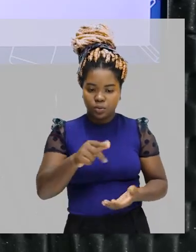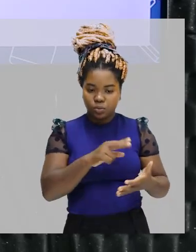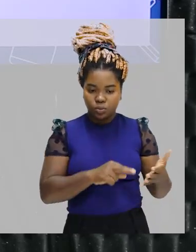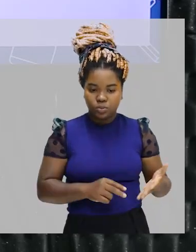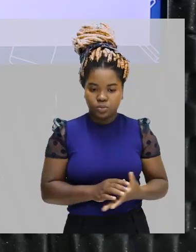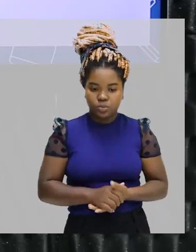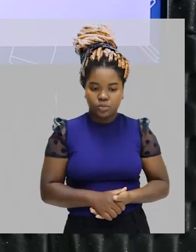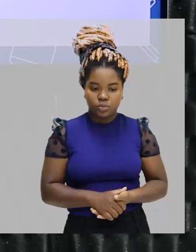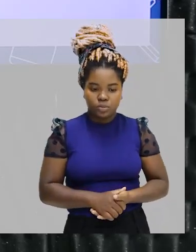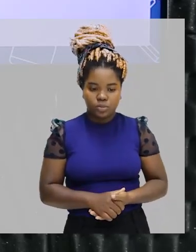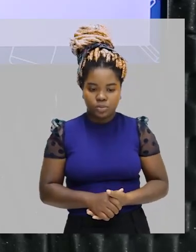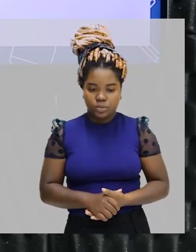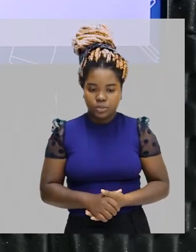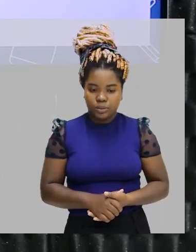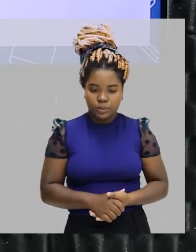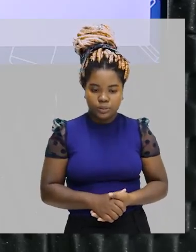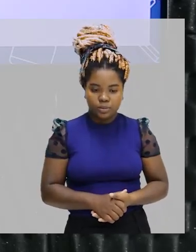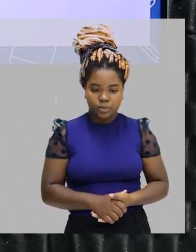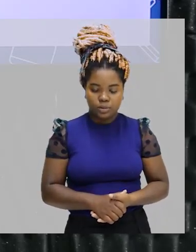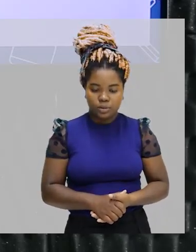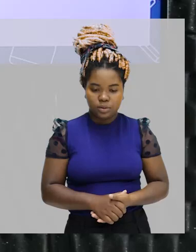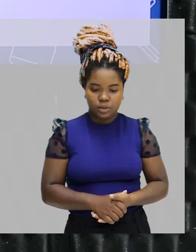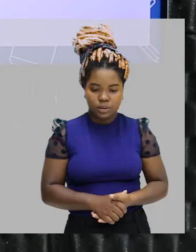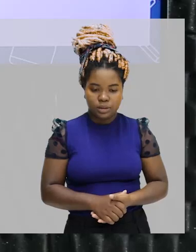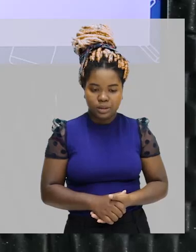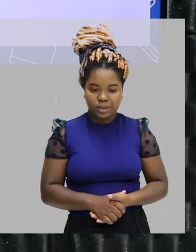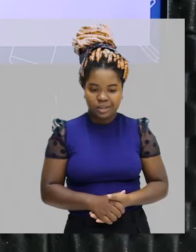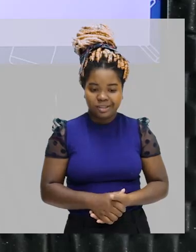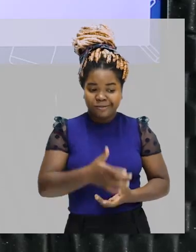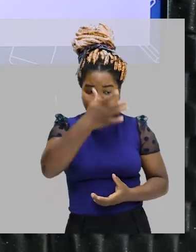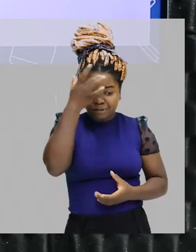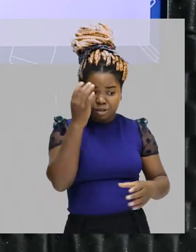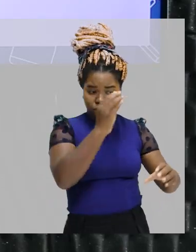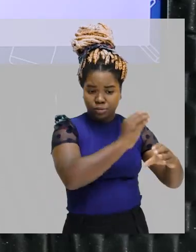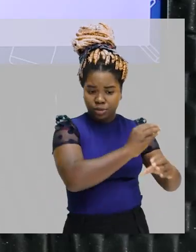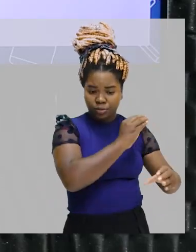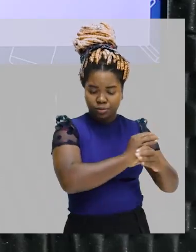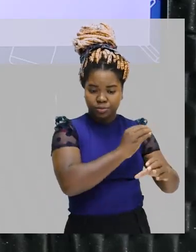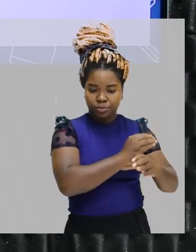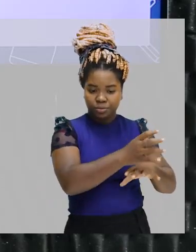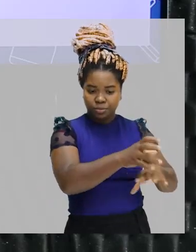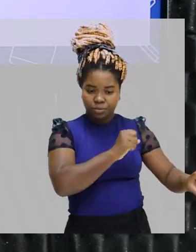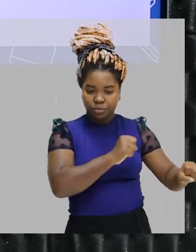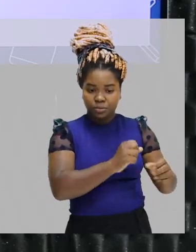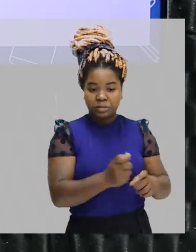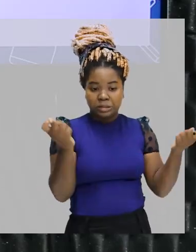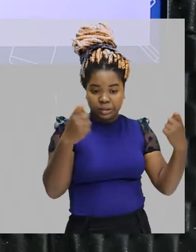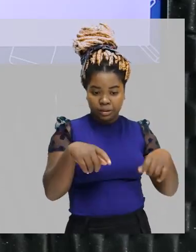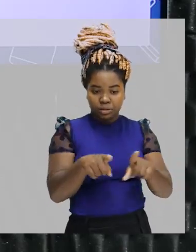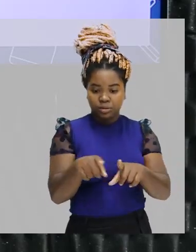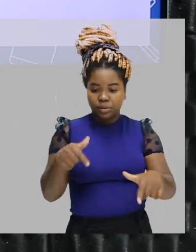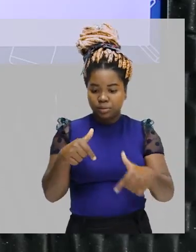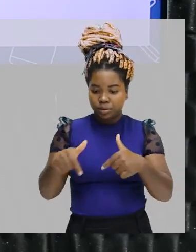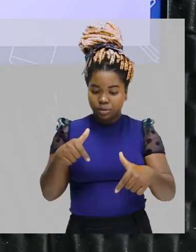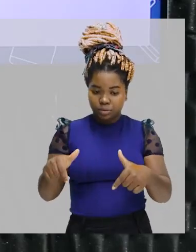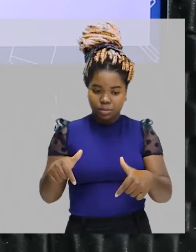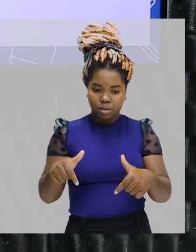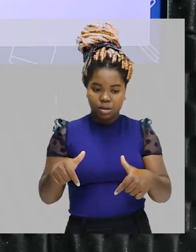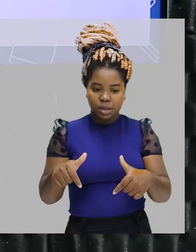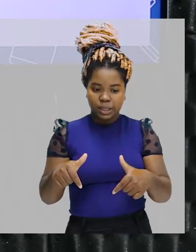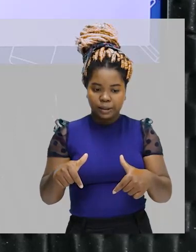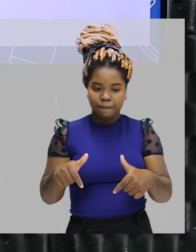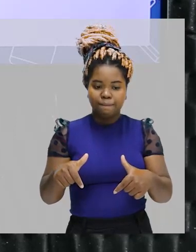as a financial manager. Então, essa pessoa, apesar de ser engenheiro, ela pode trabalhar